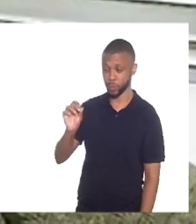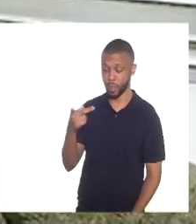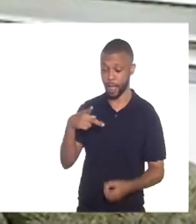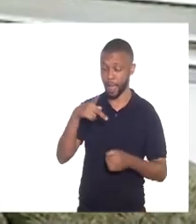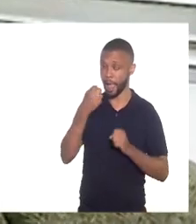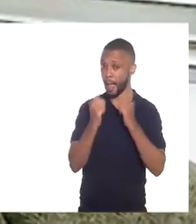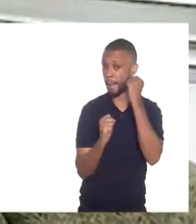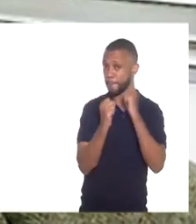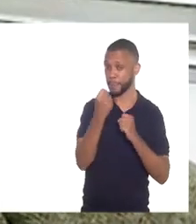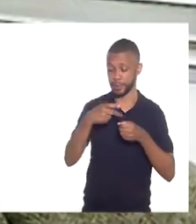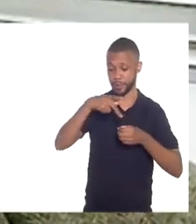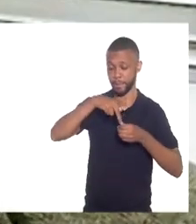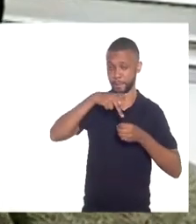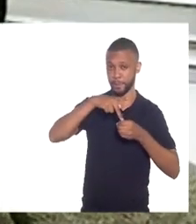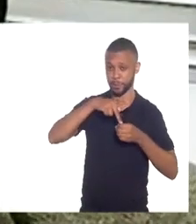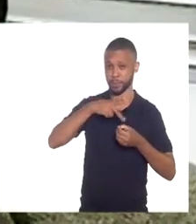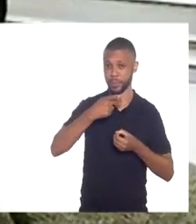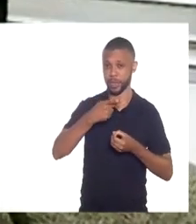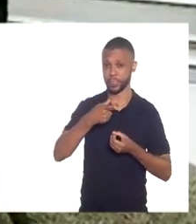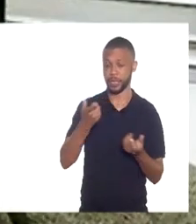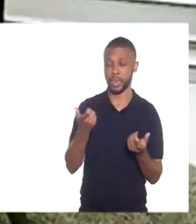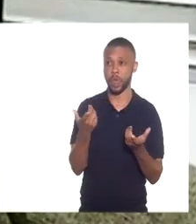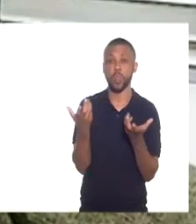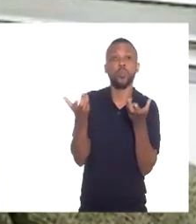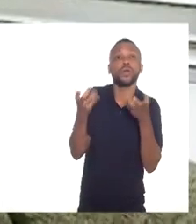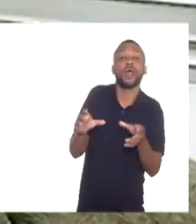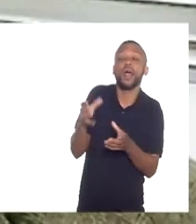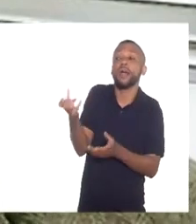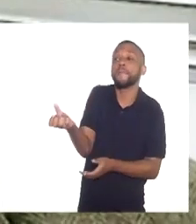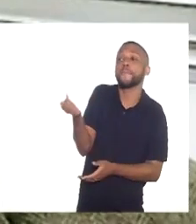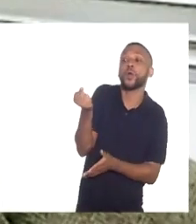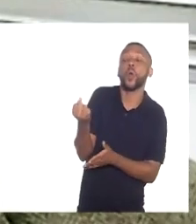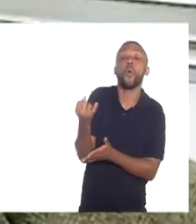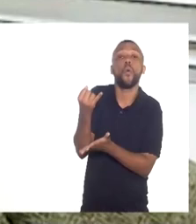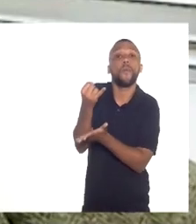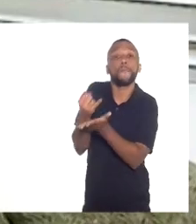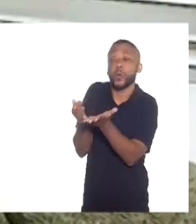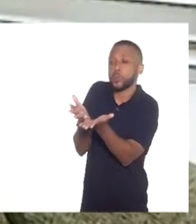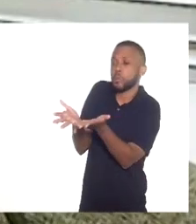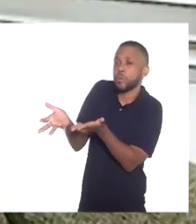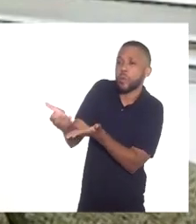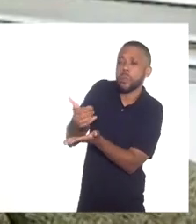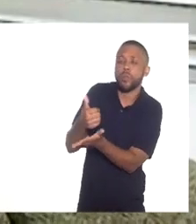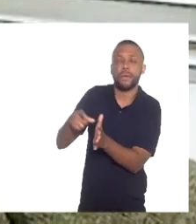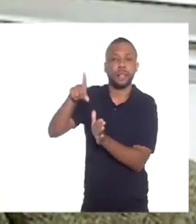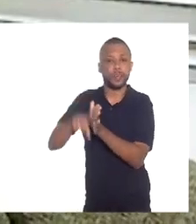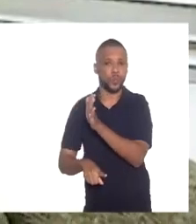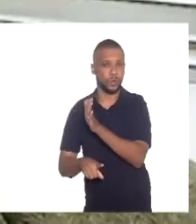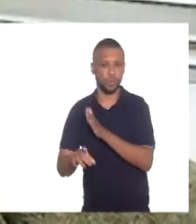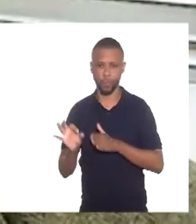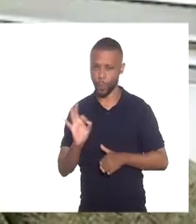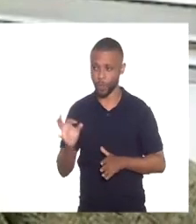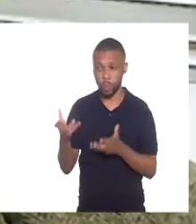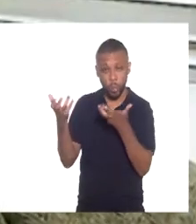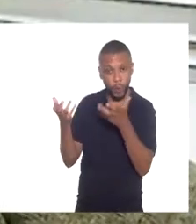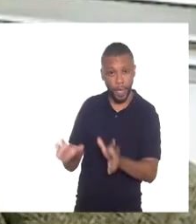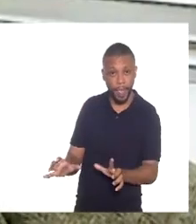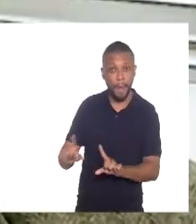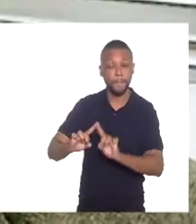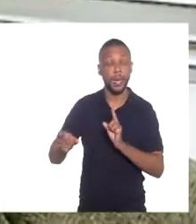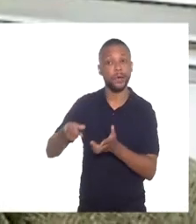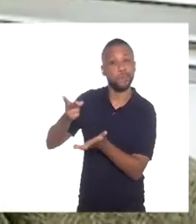regateando, não quer recolher o ICMS. Mas, mesmo nesse